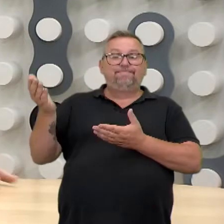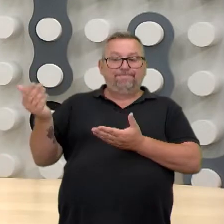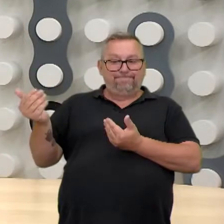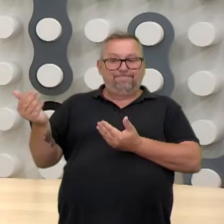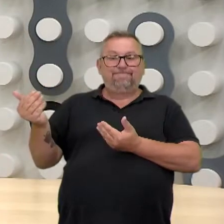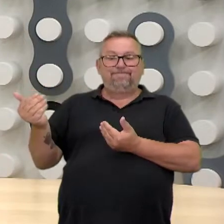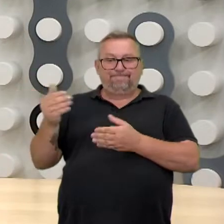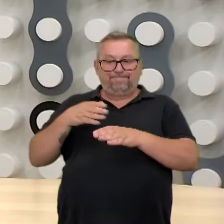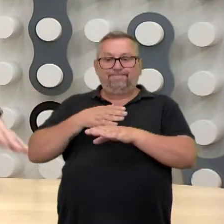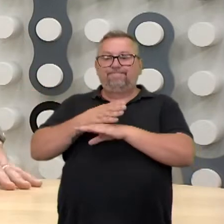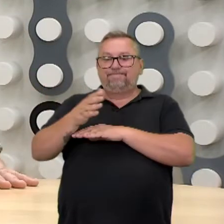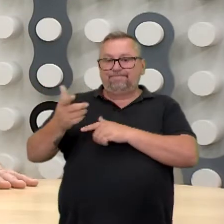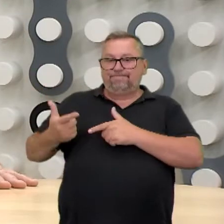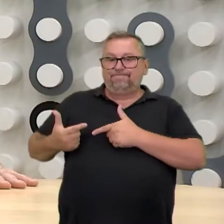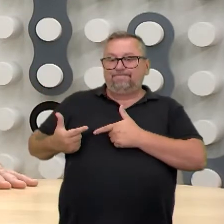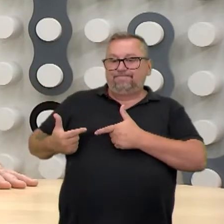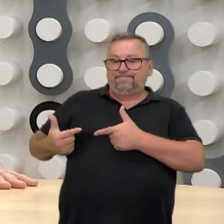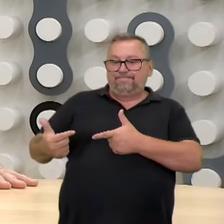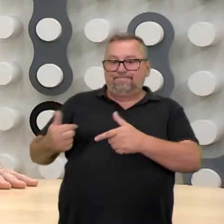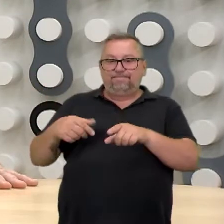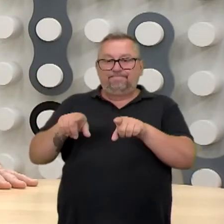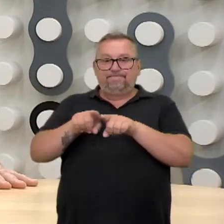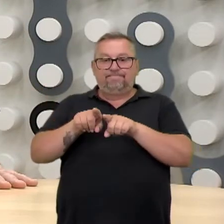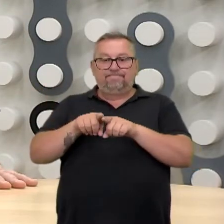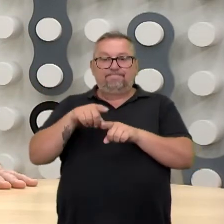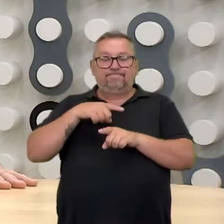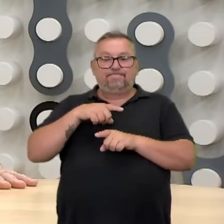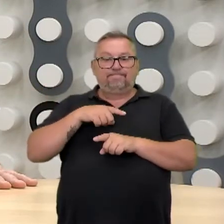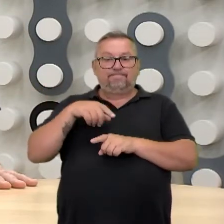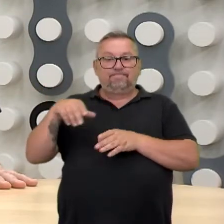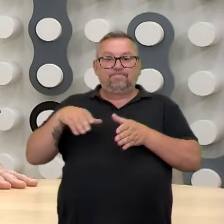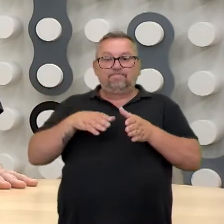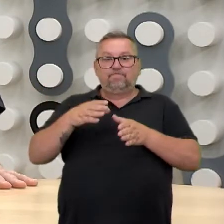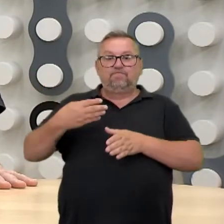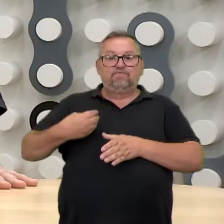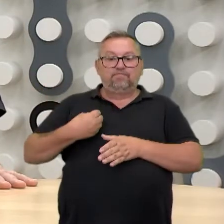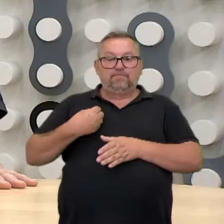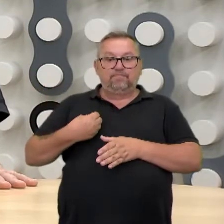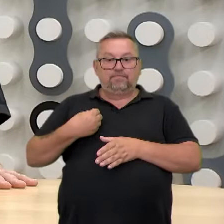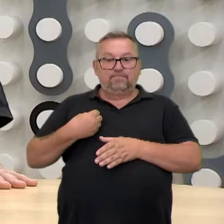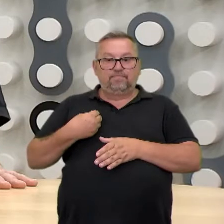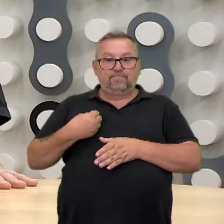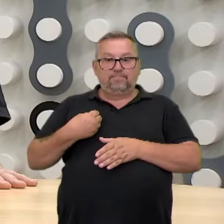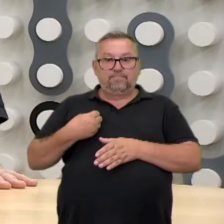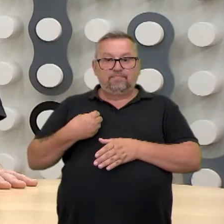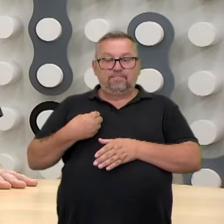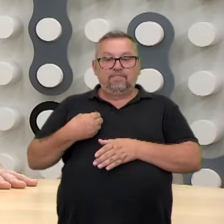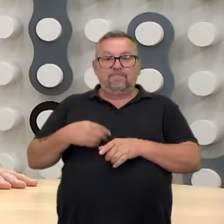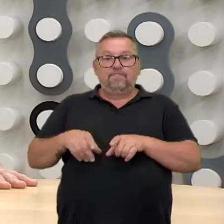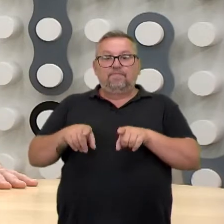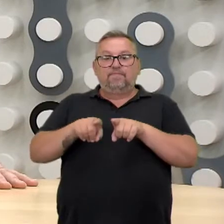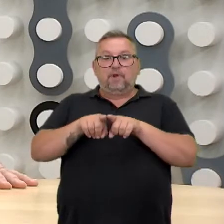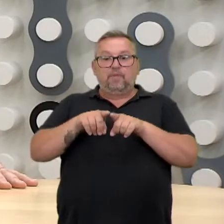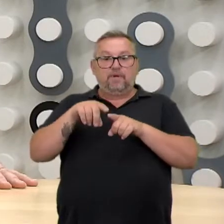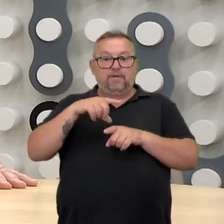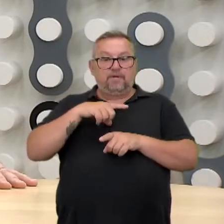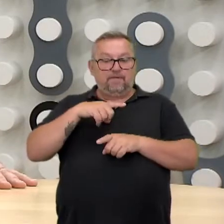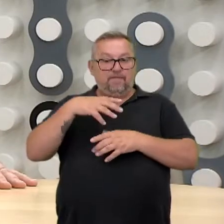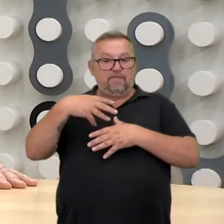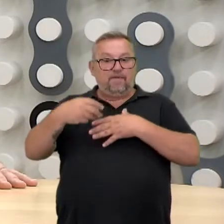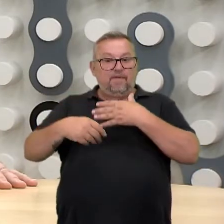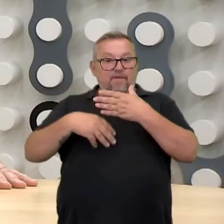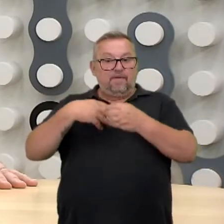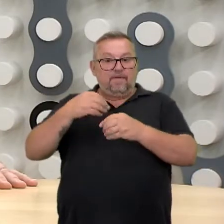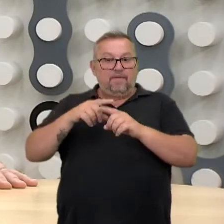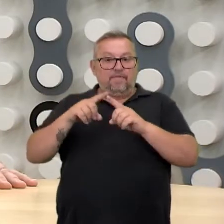que estavam lá, né, para ter ainda, né, um percurso aí da sua vida, né, e ter também geração de filhos. Isso aí